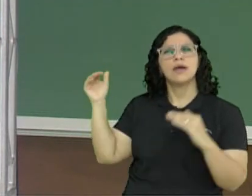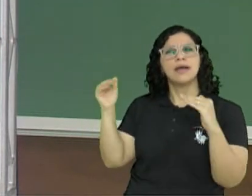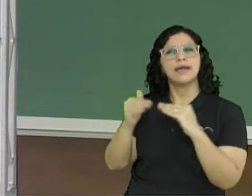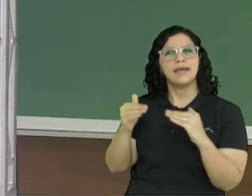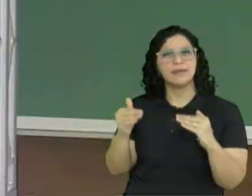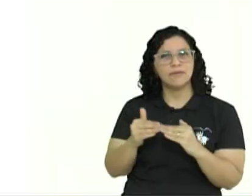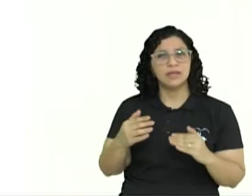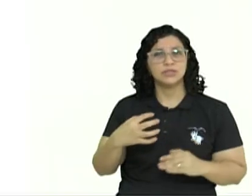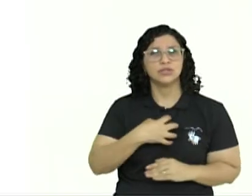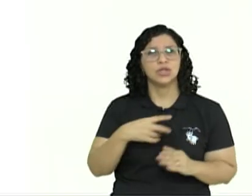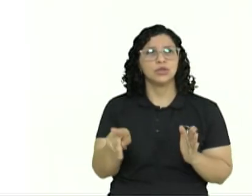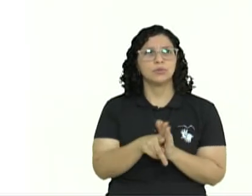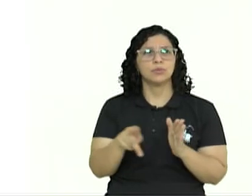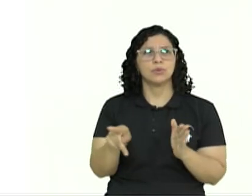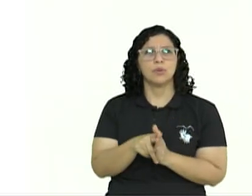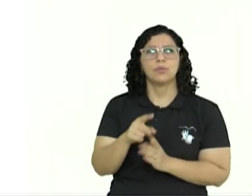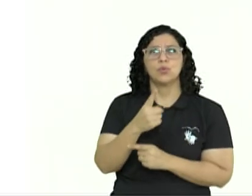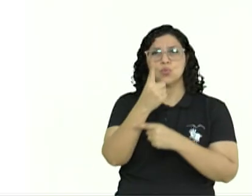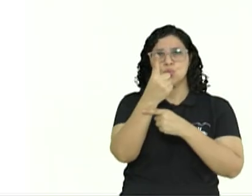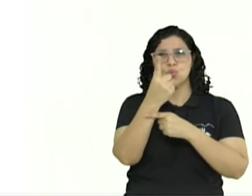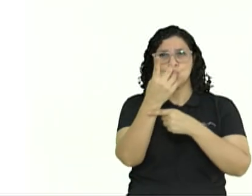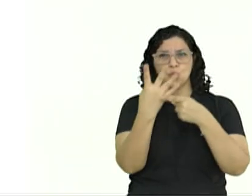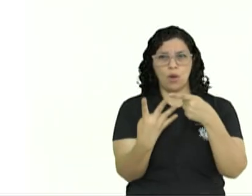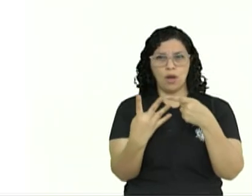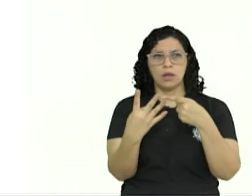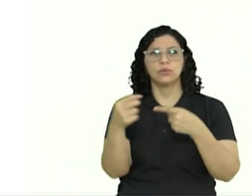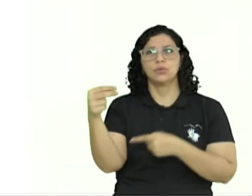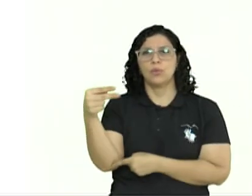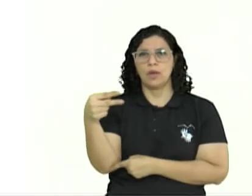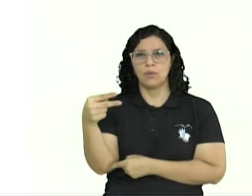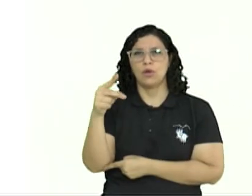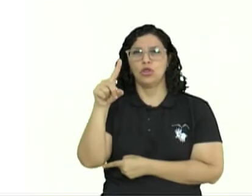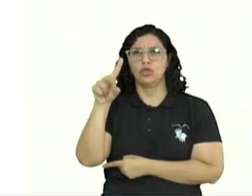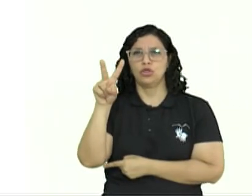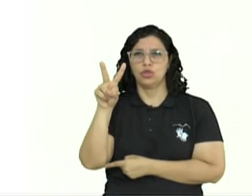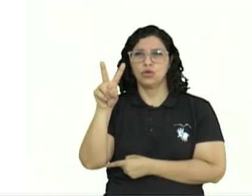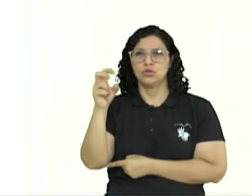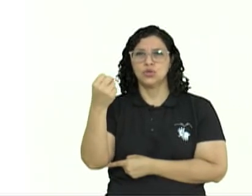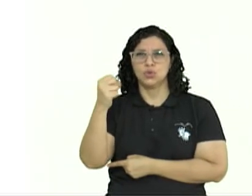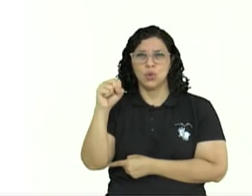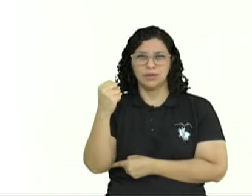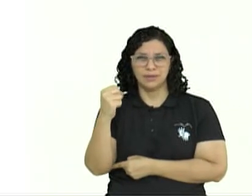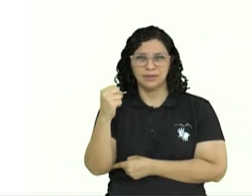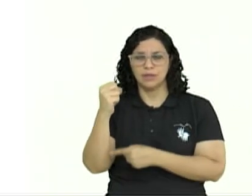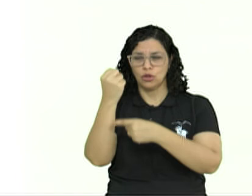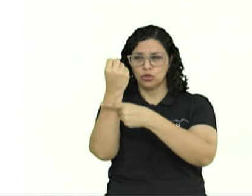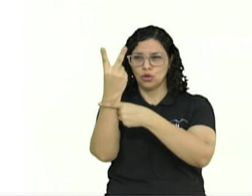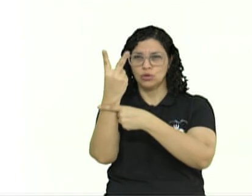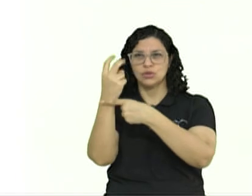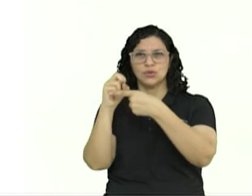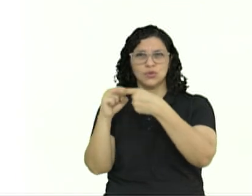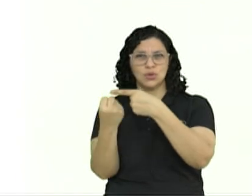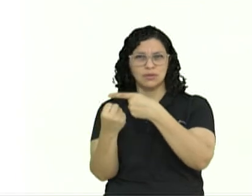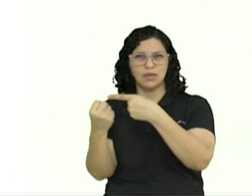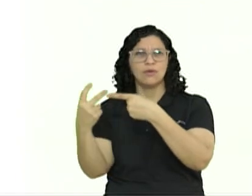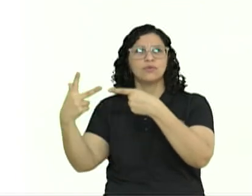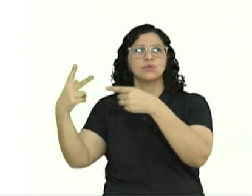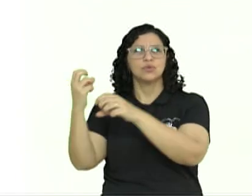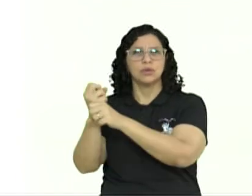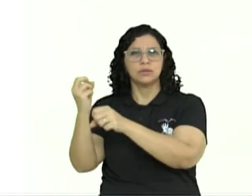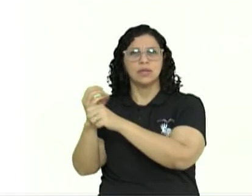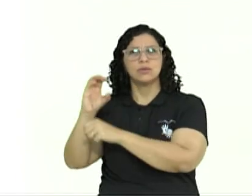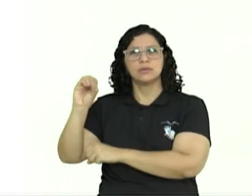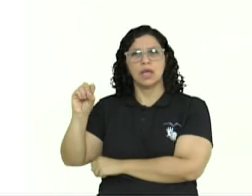suas representações. Ó, então, 1/4 e 2 oitavos, eles representam a mesma